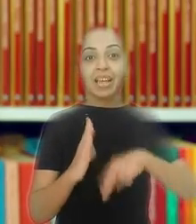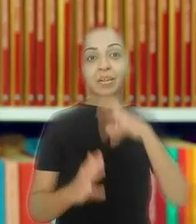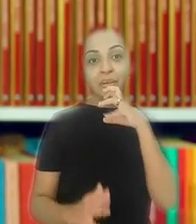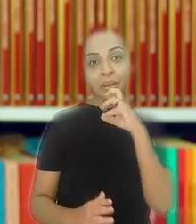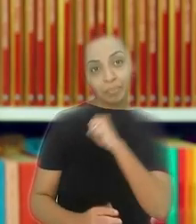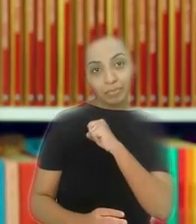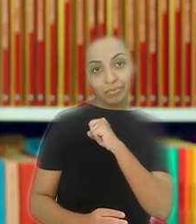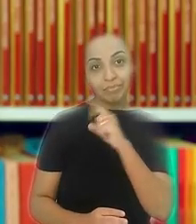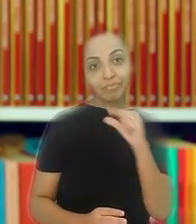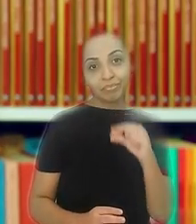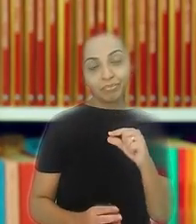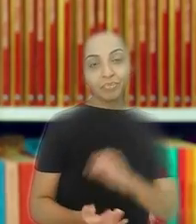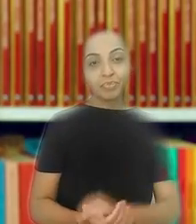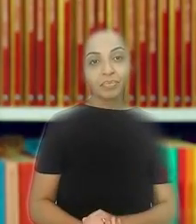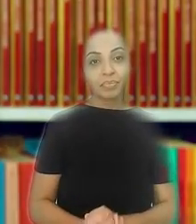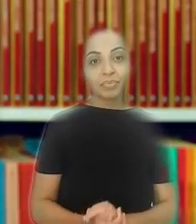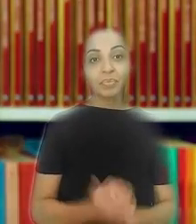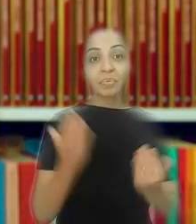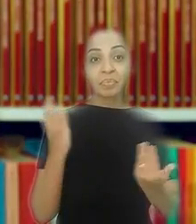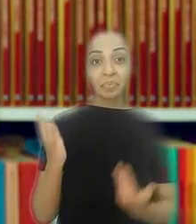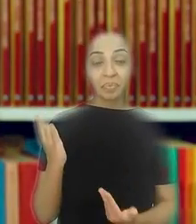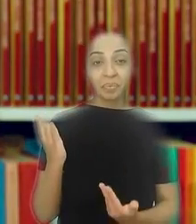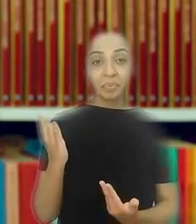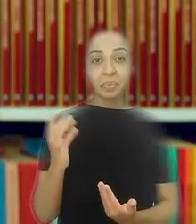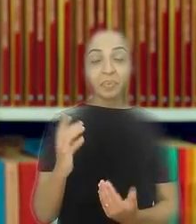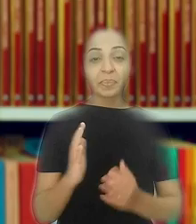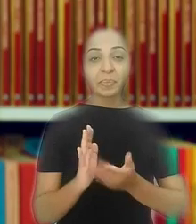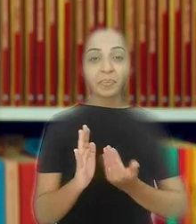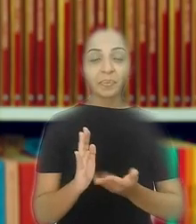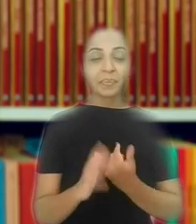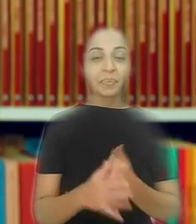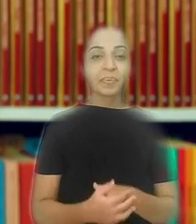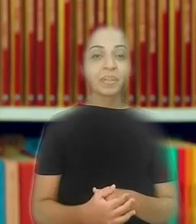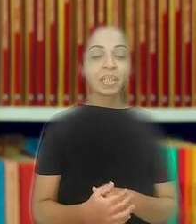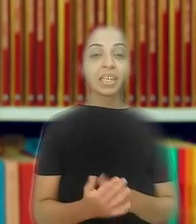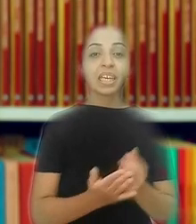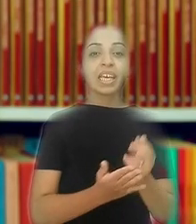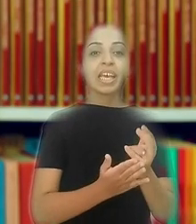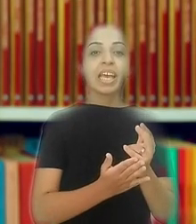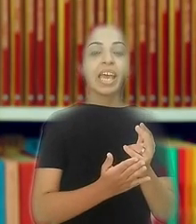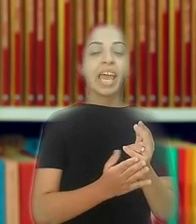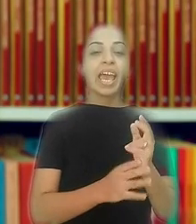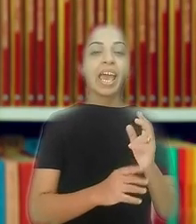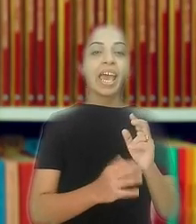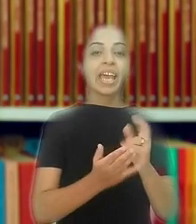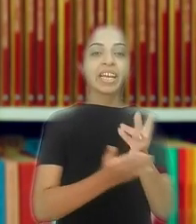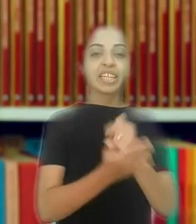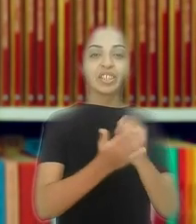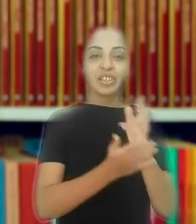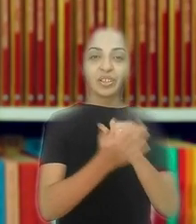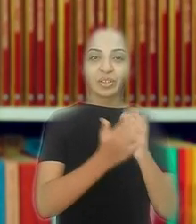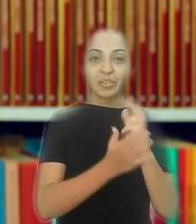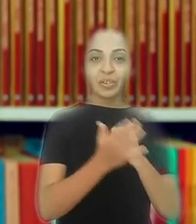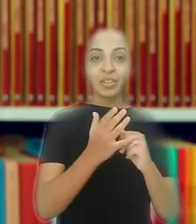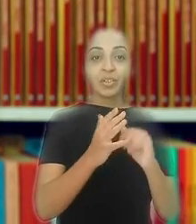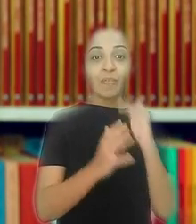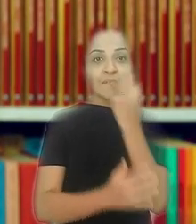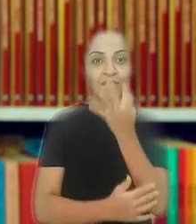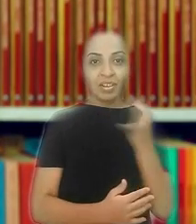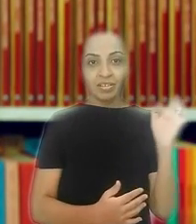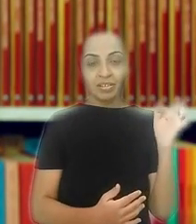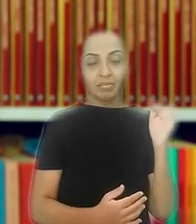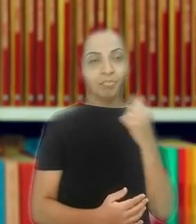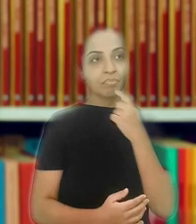e eu li uma série no pedregulho do sampê do ilustrador francês que nos deixou recentemente deixou esse ano